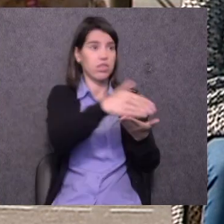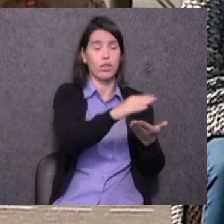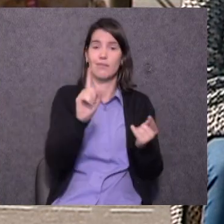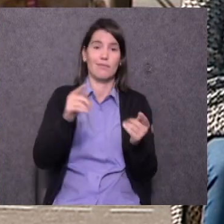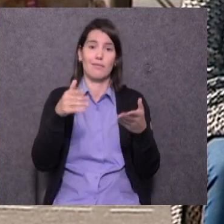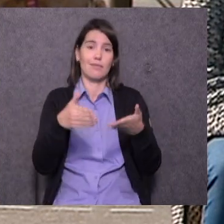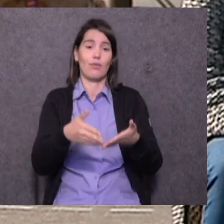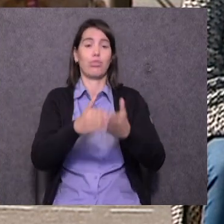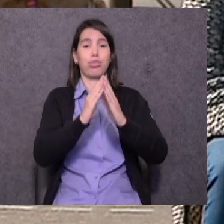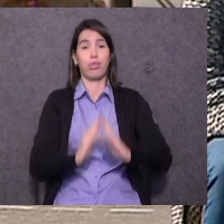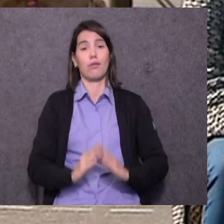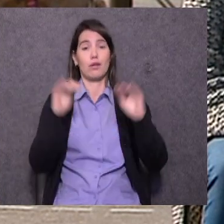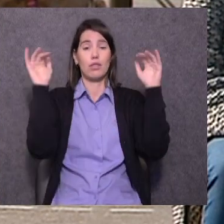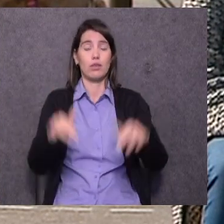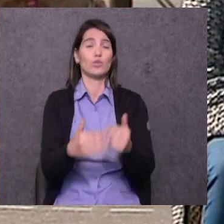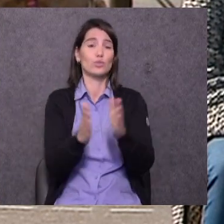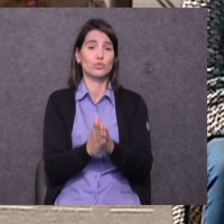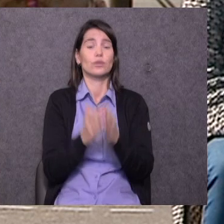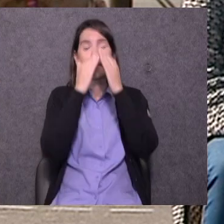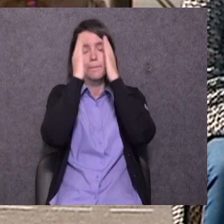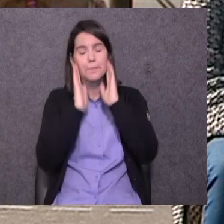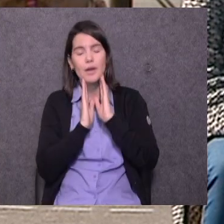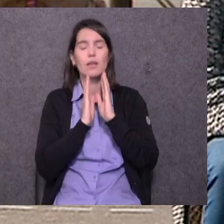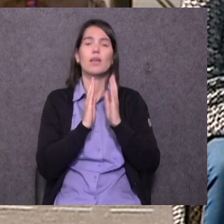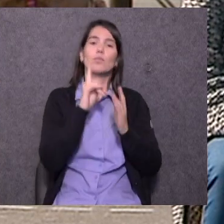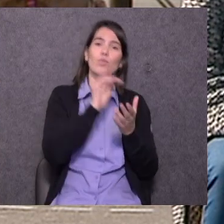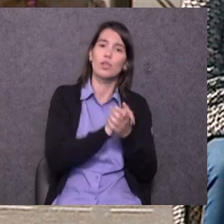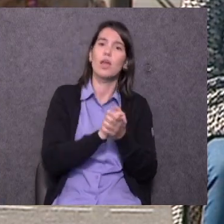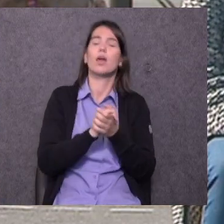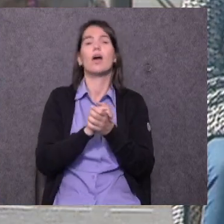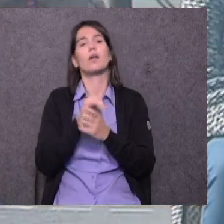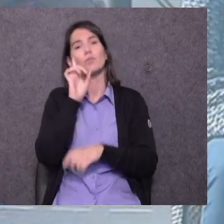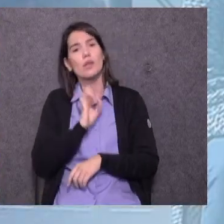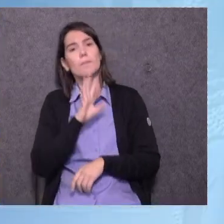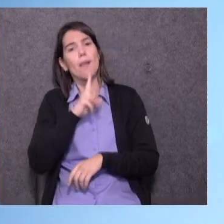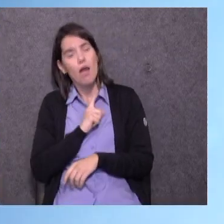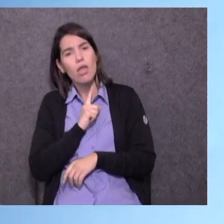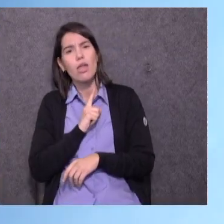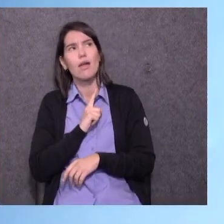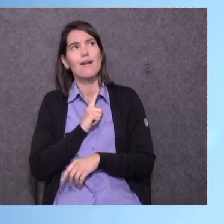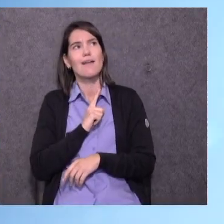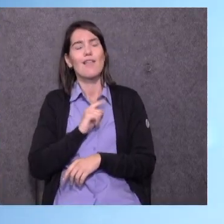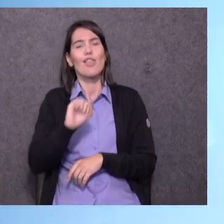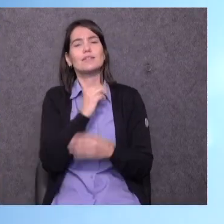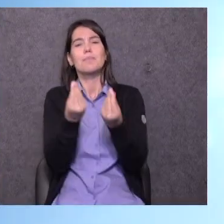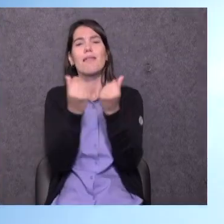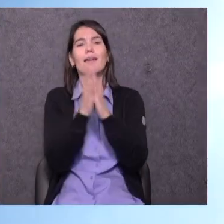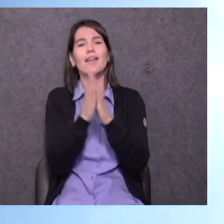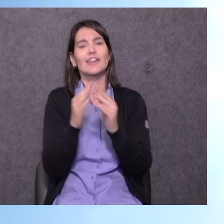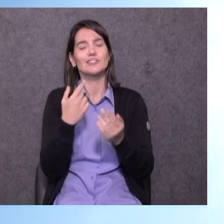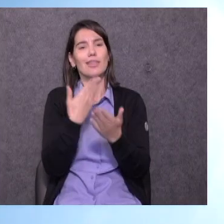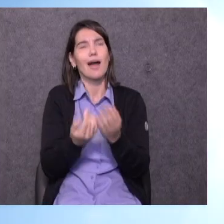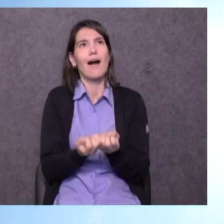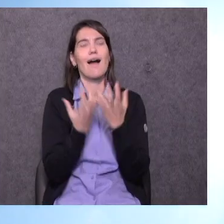Maria, mulher, esposa e mãe, ilumina o nosso modo de estar na Igreja e o nosso compromisso na sua